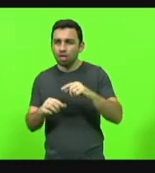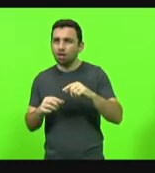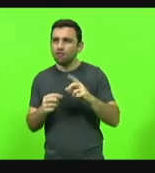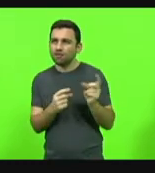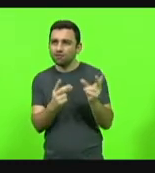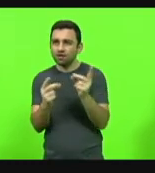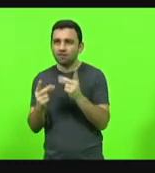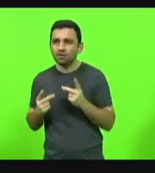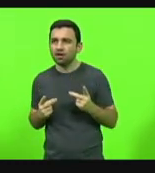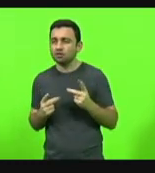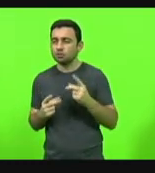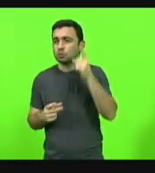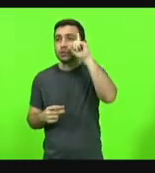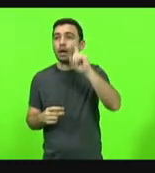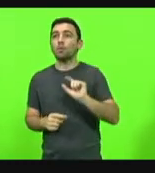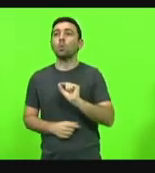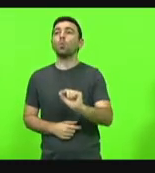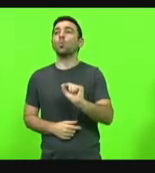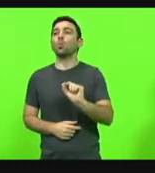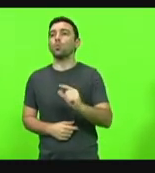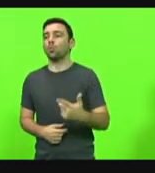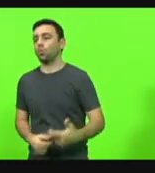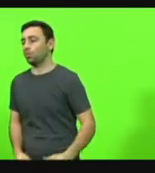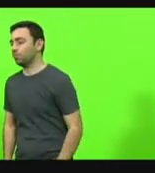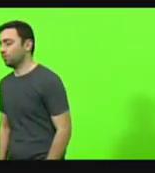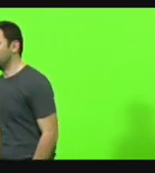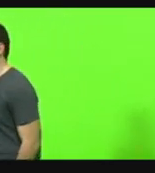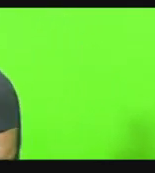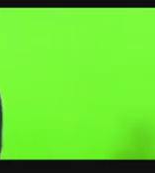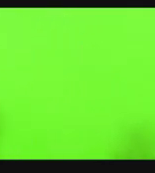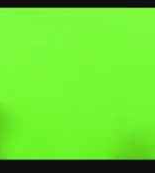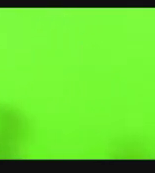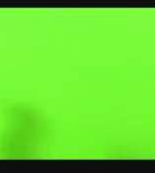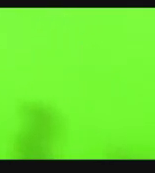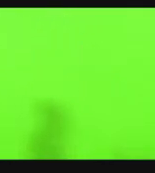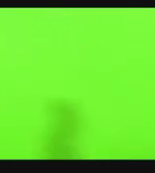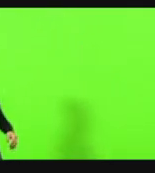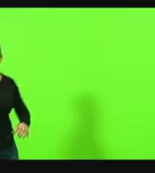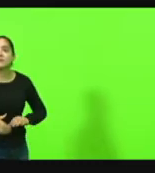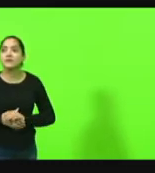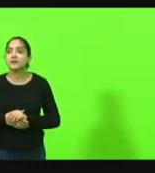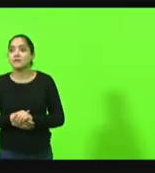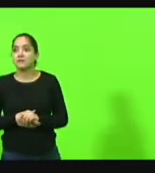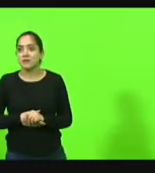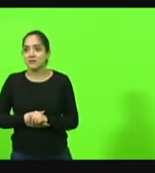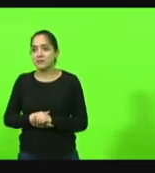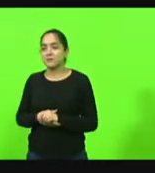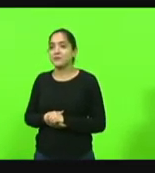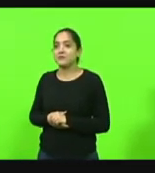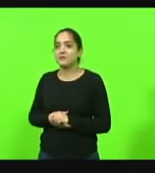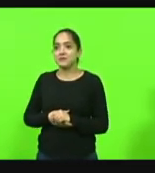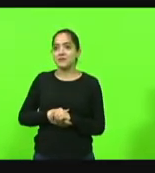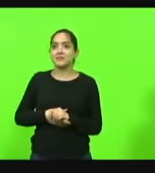colocam se é polvo ou se não é. Daí, quando pergunta para o atendente, ele diz que é polvo, mas, na verdade, esses tentáculos aí são de lula gigante.